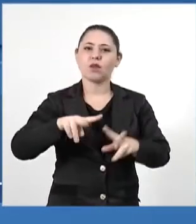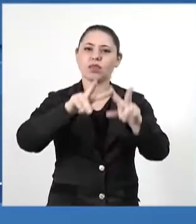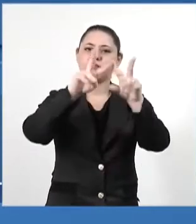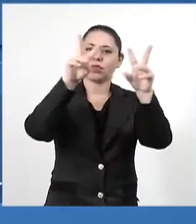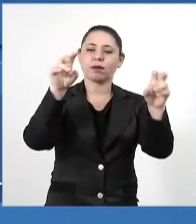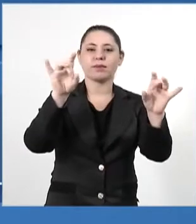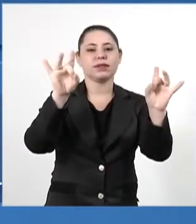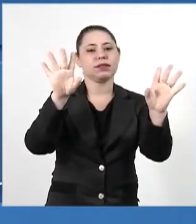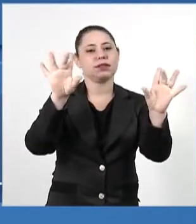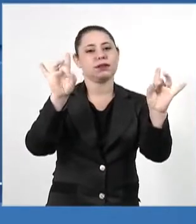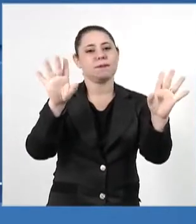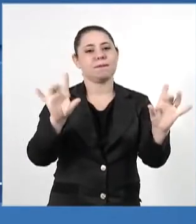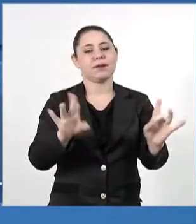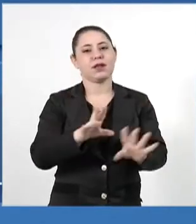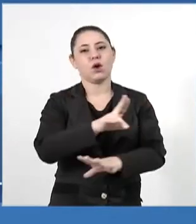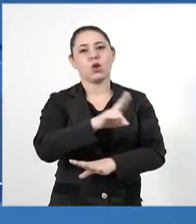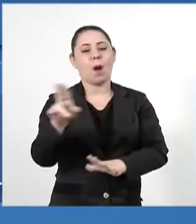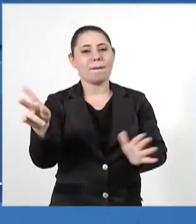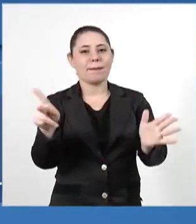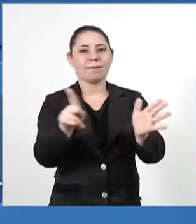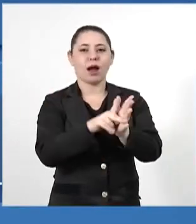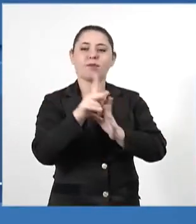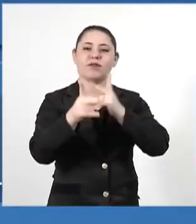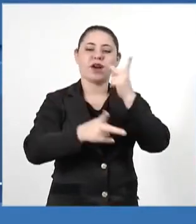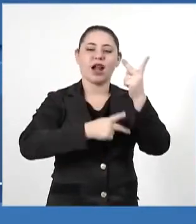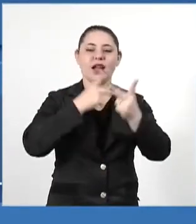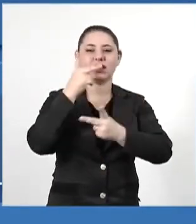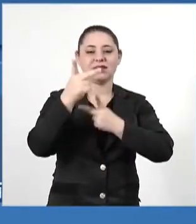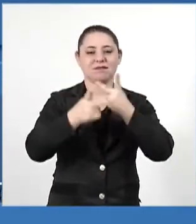extremamente especial. O próprio nome já se